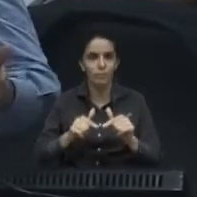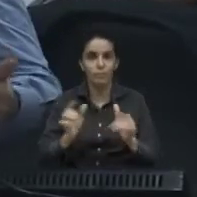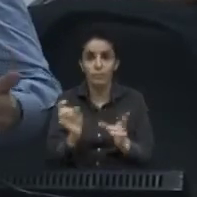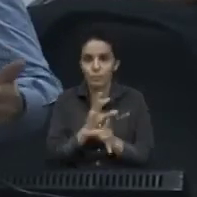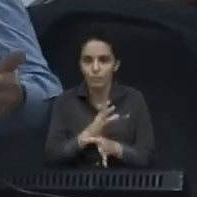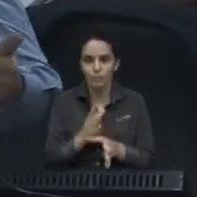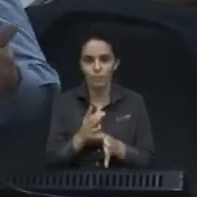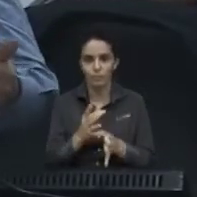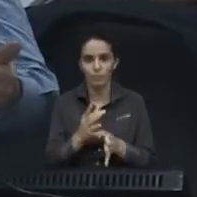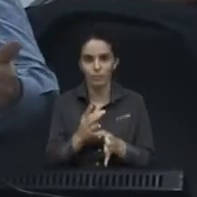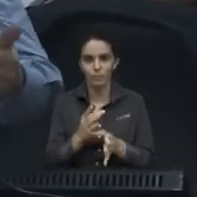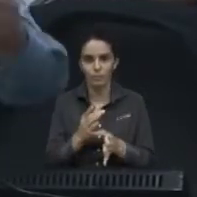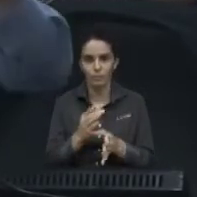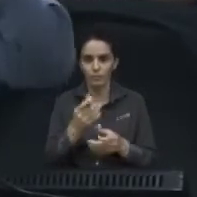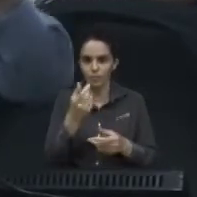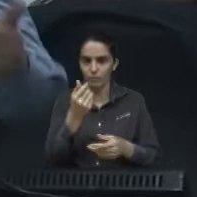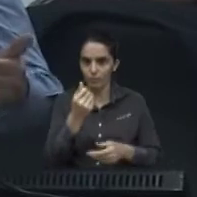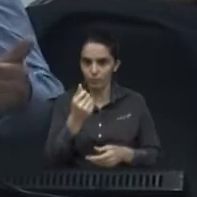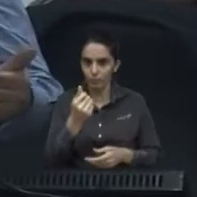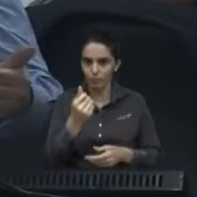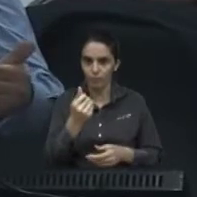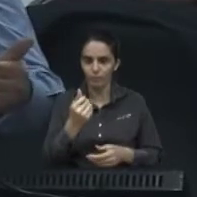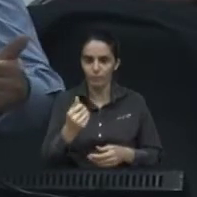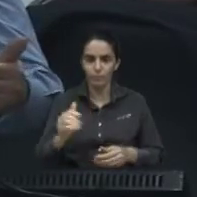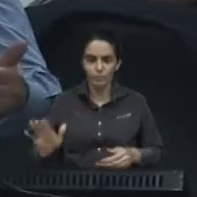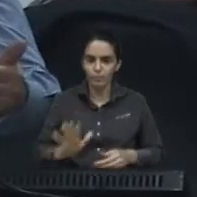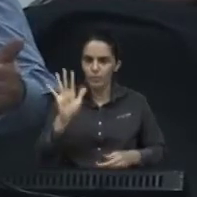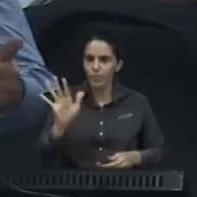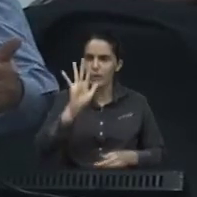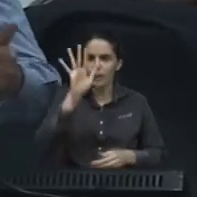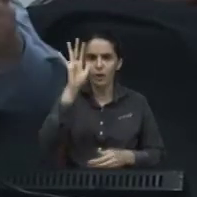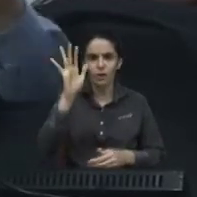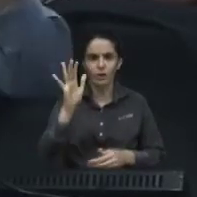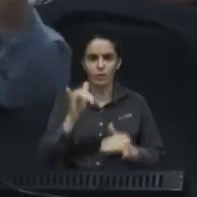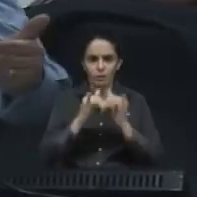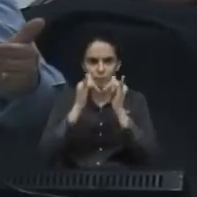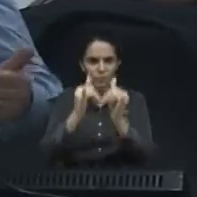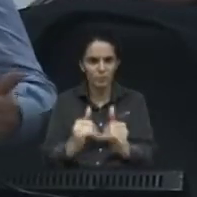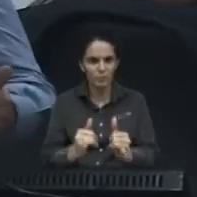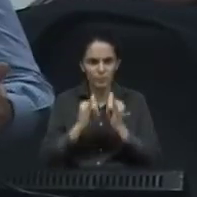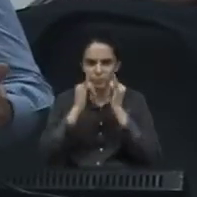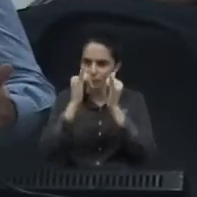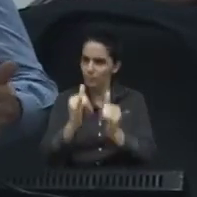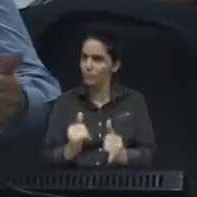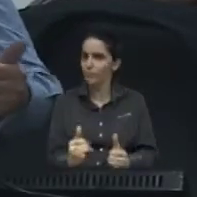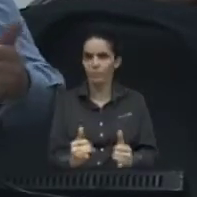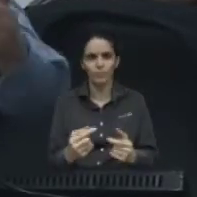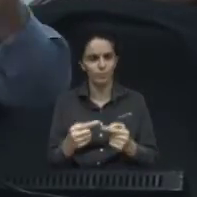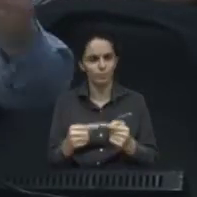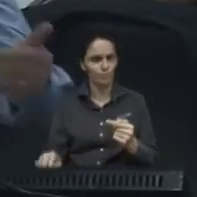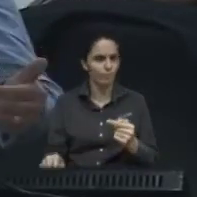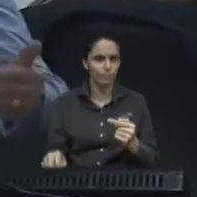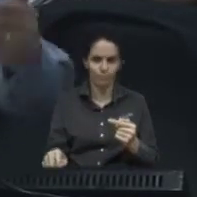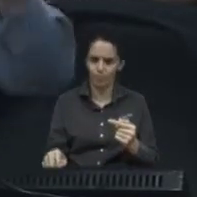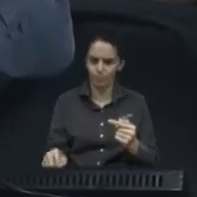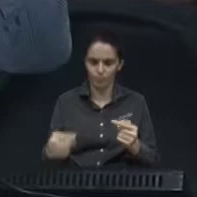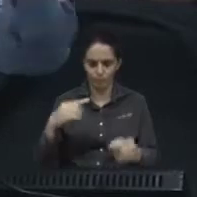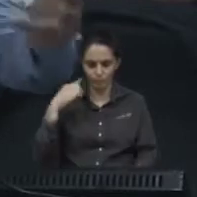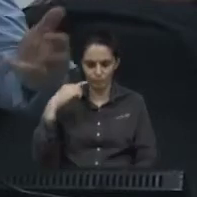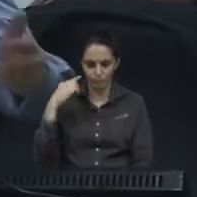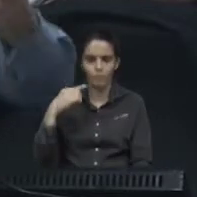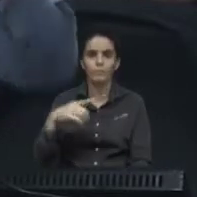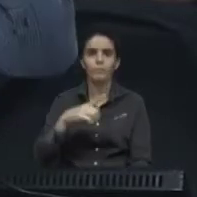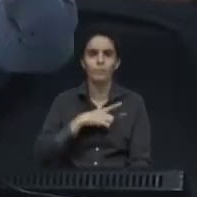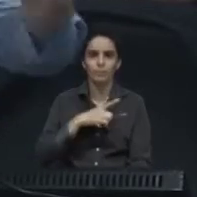valor desse é exorbitante e é estapafúrdio diante de deputados que já têm